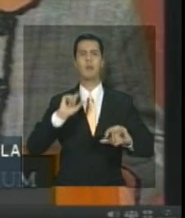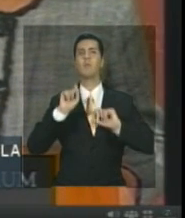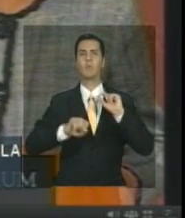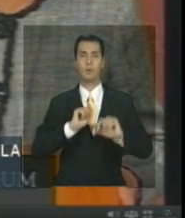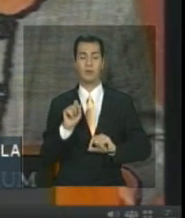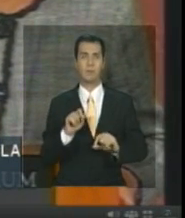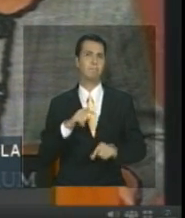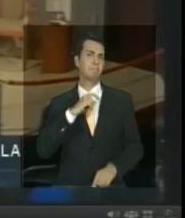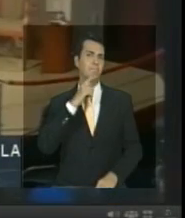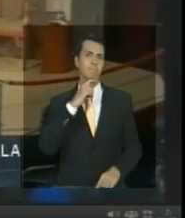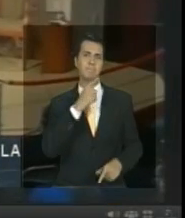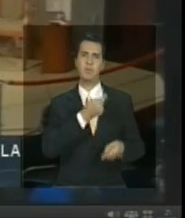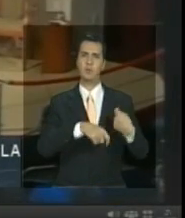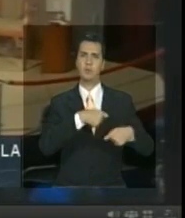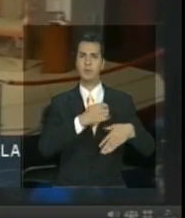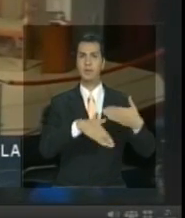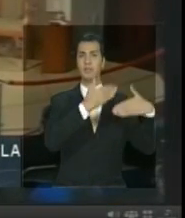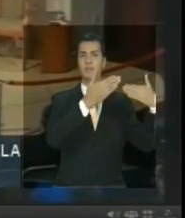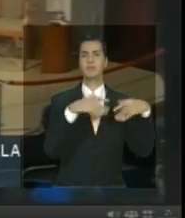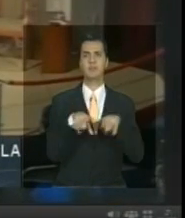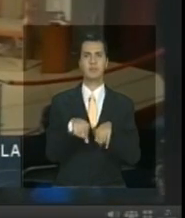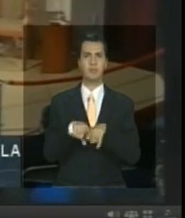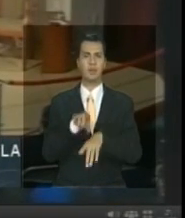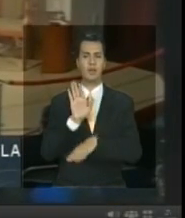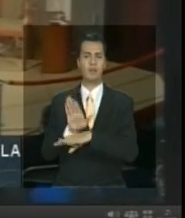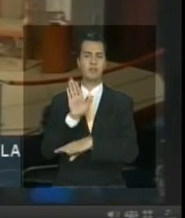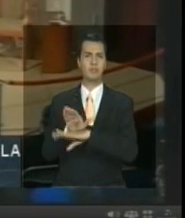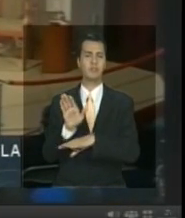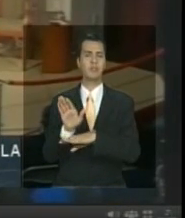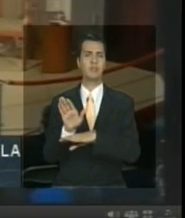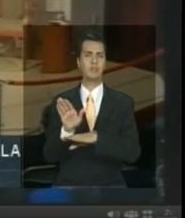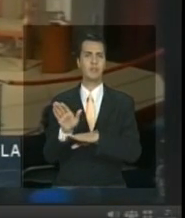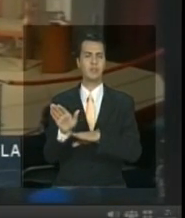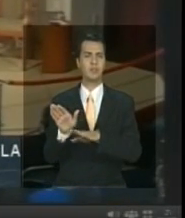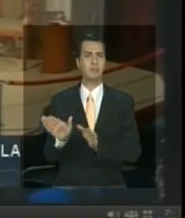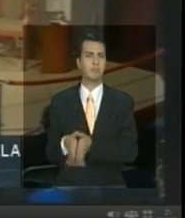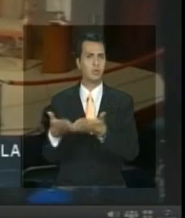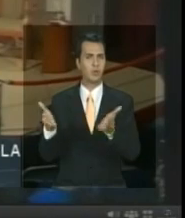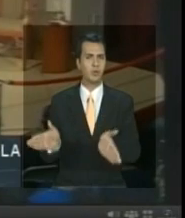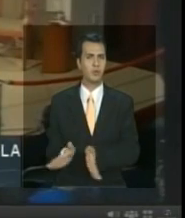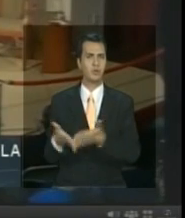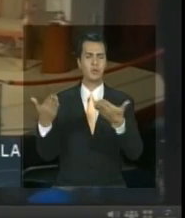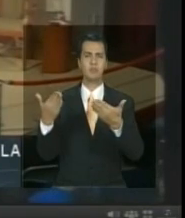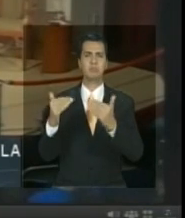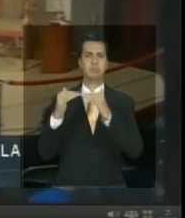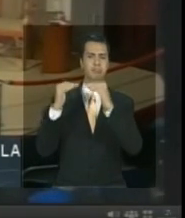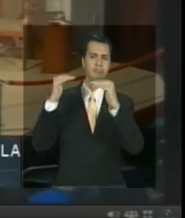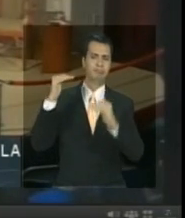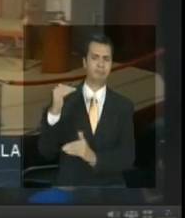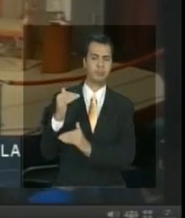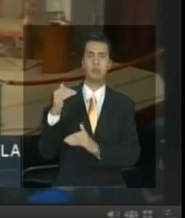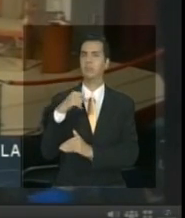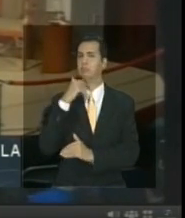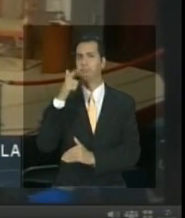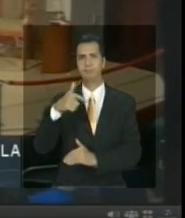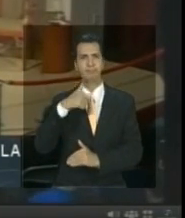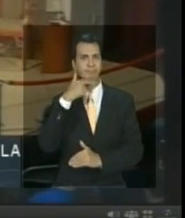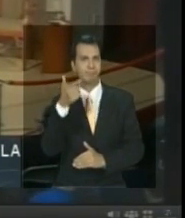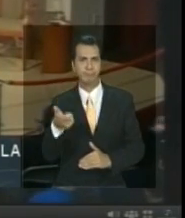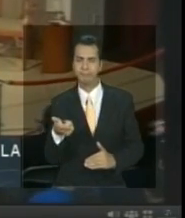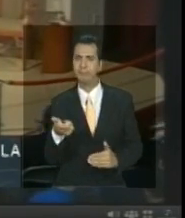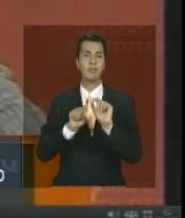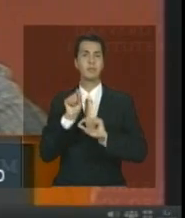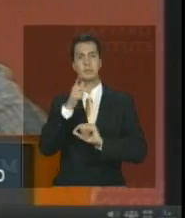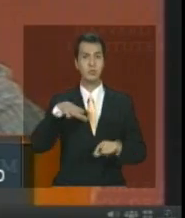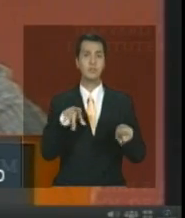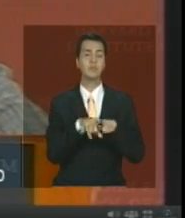ter crescimento econômico e resolver a questão da imensa desigualdade social que caracterizava o meu